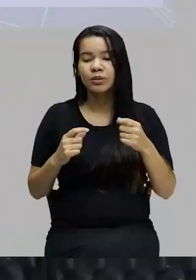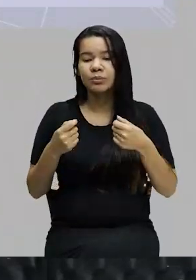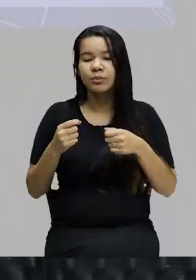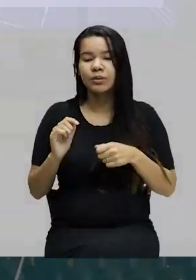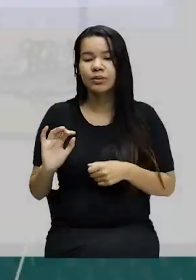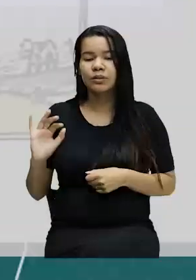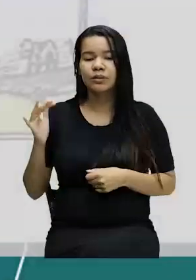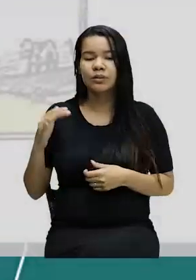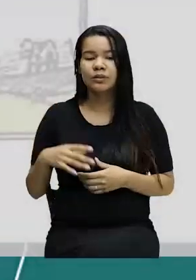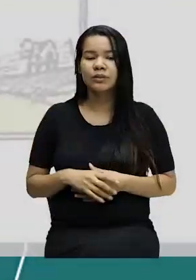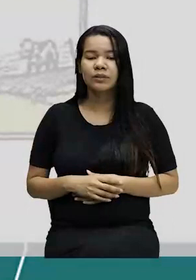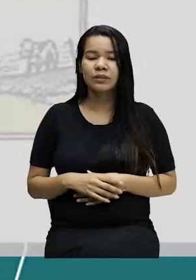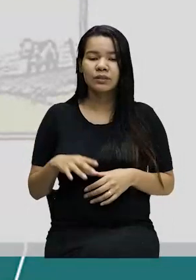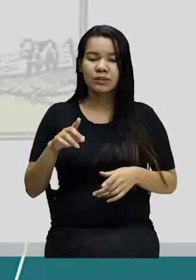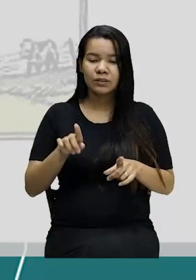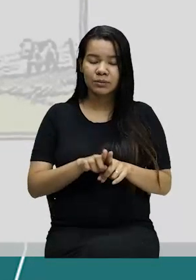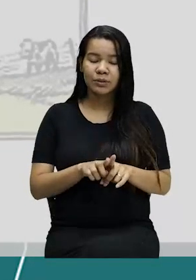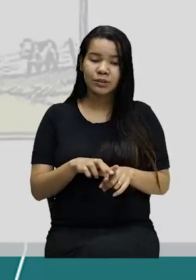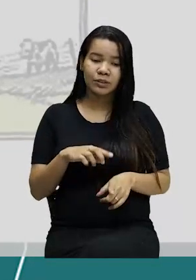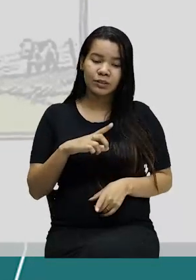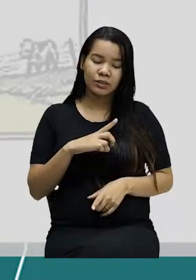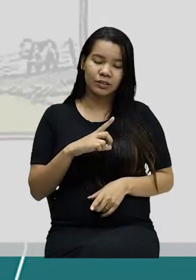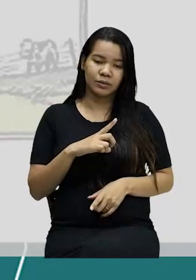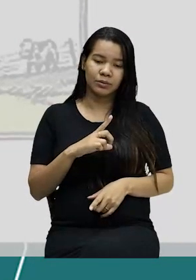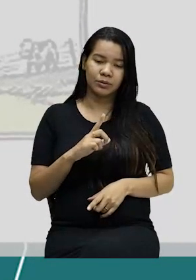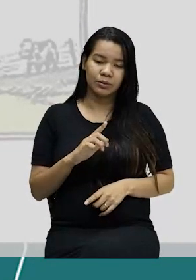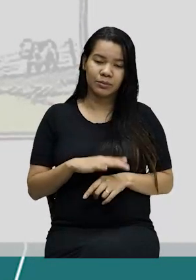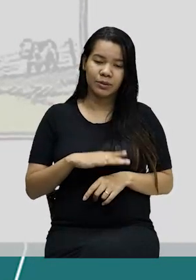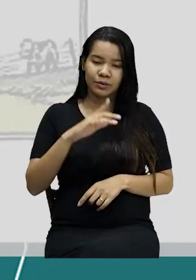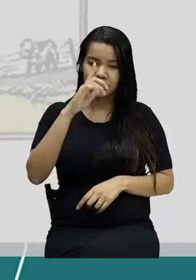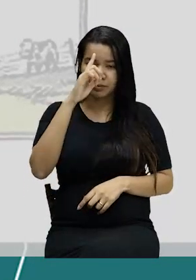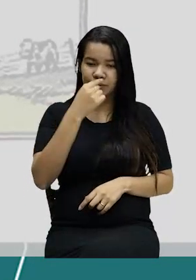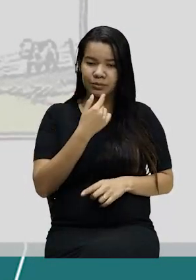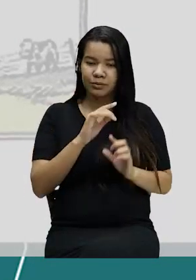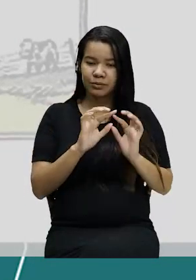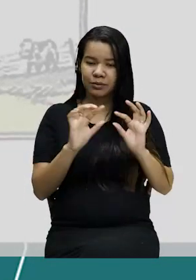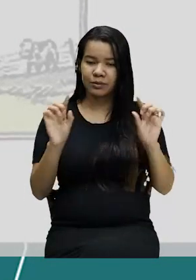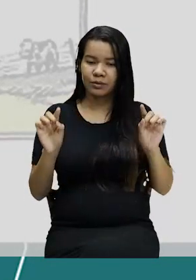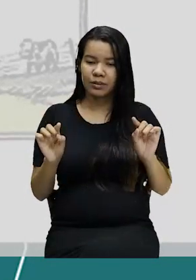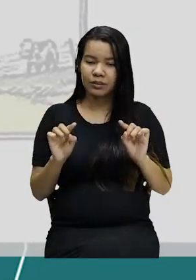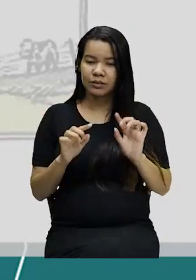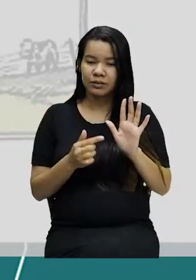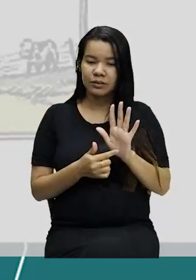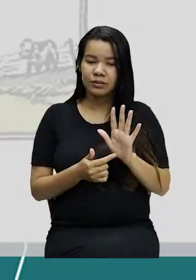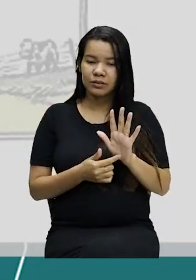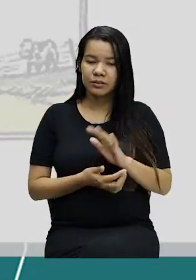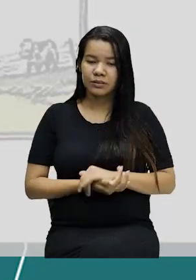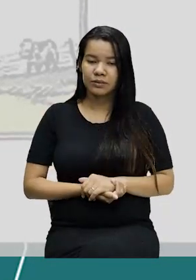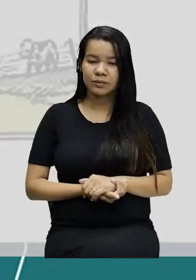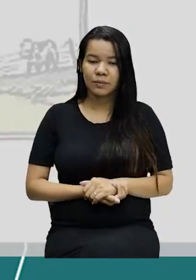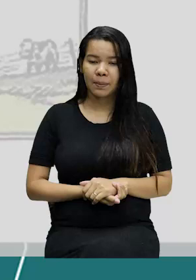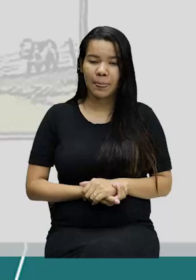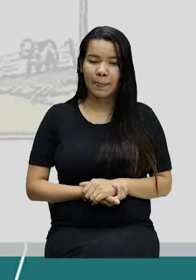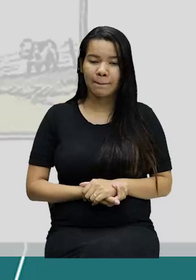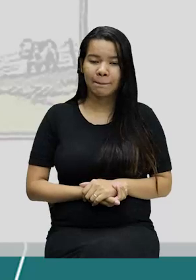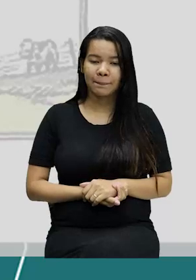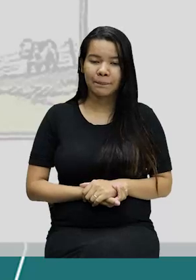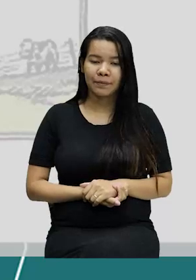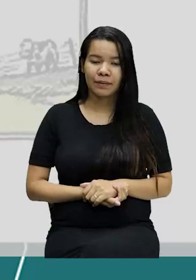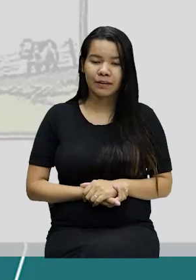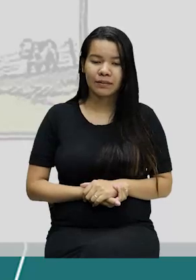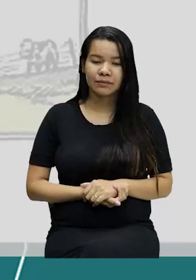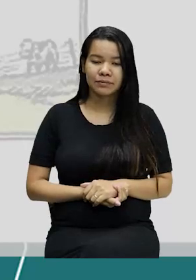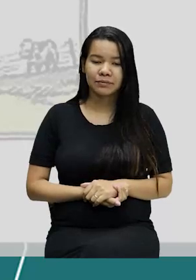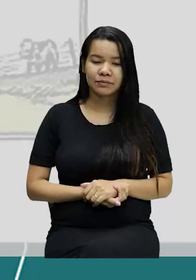acontecer. Aqui também nós temos mais um quadrinho que diz assim: às vezes Gutierrez sai da cidade e vai